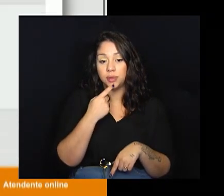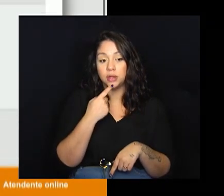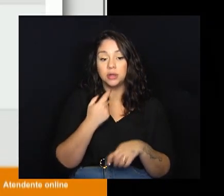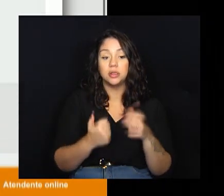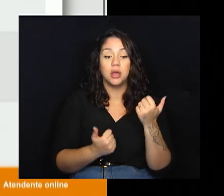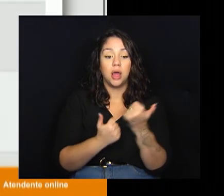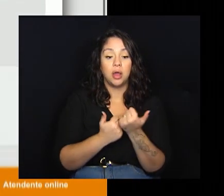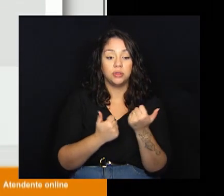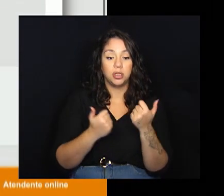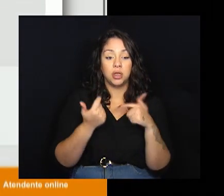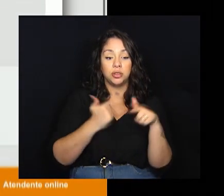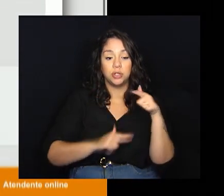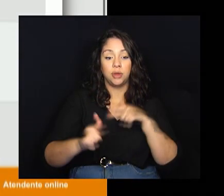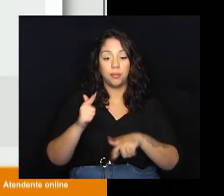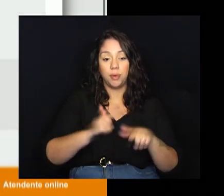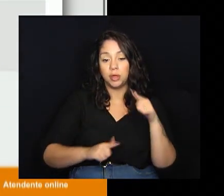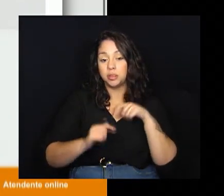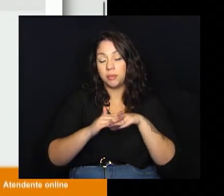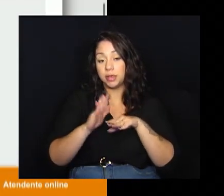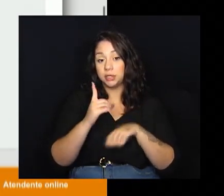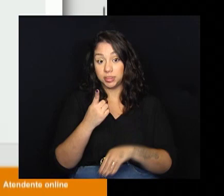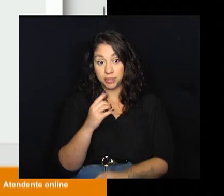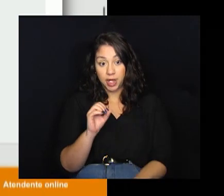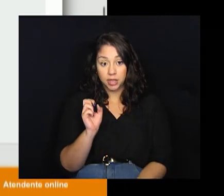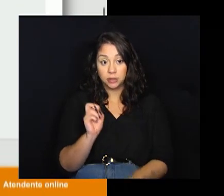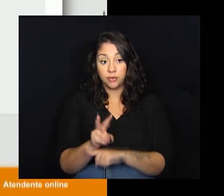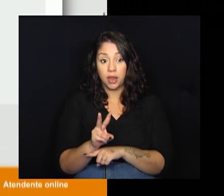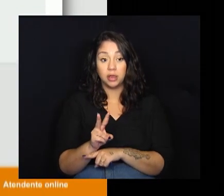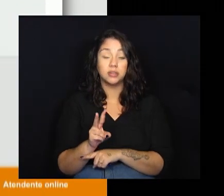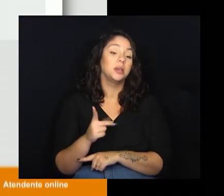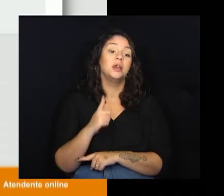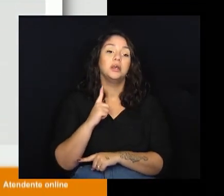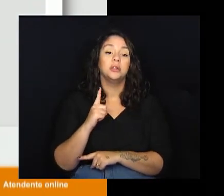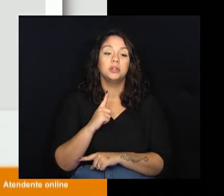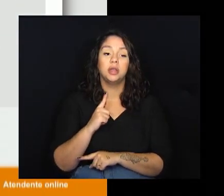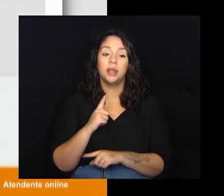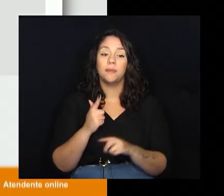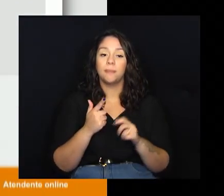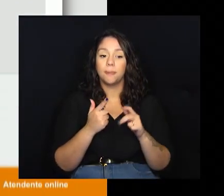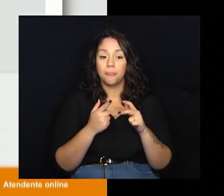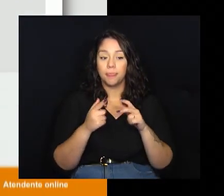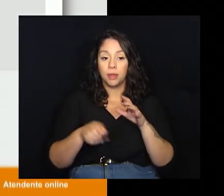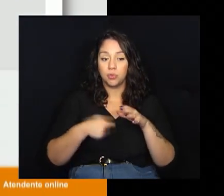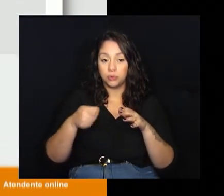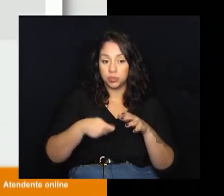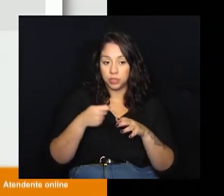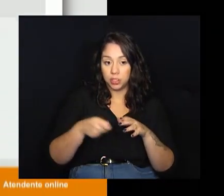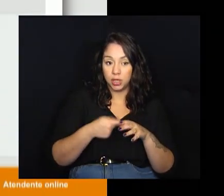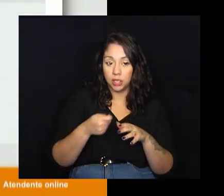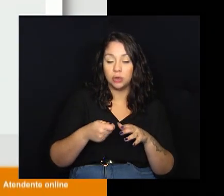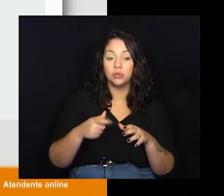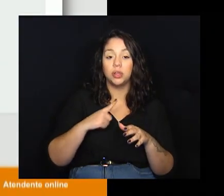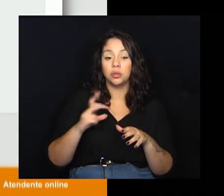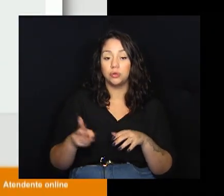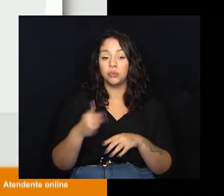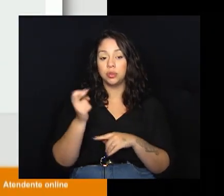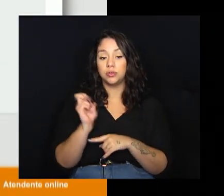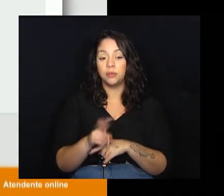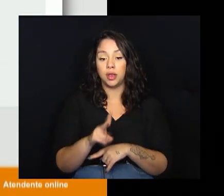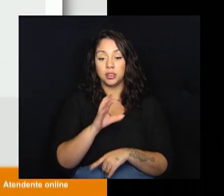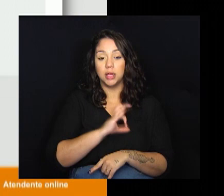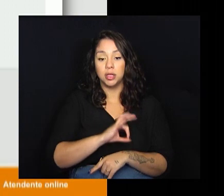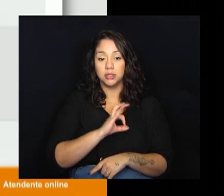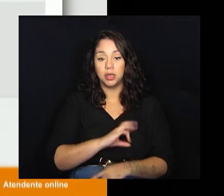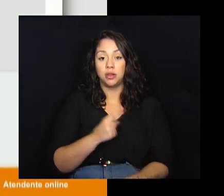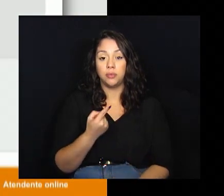mais 10 vagas auxiliar de Mecânicos de autos cozinheiro de restaurante duas vagas com salário de